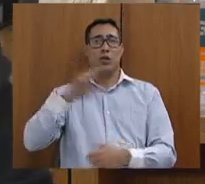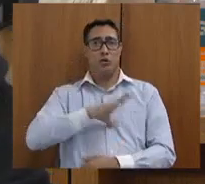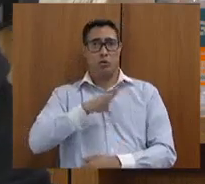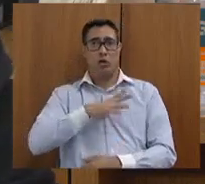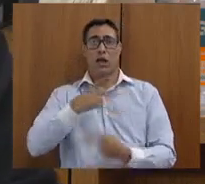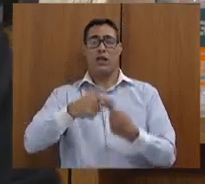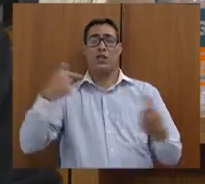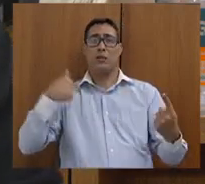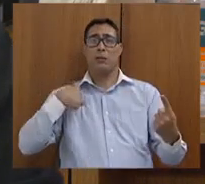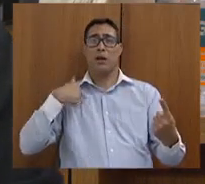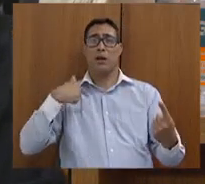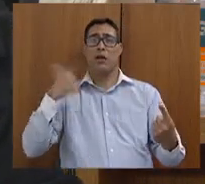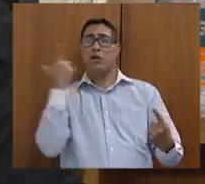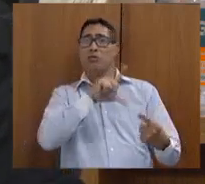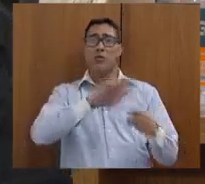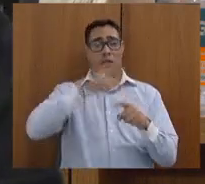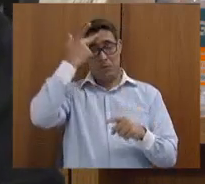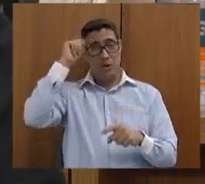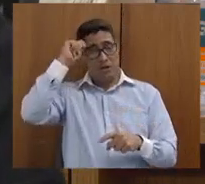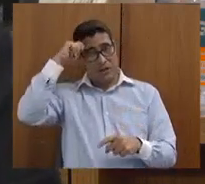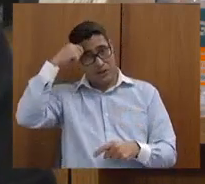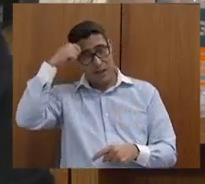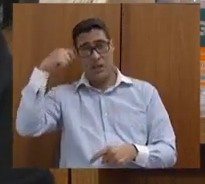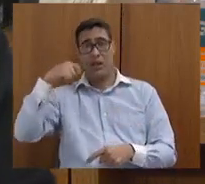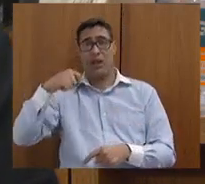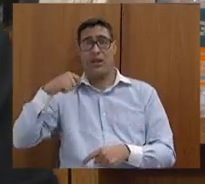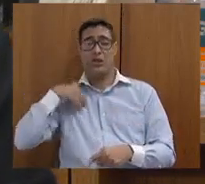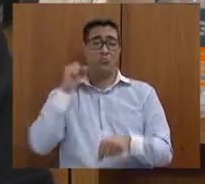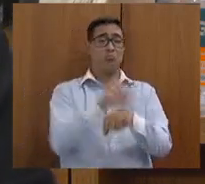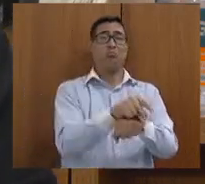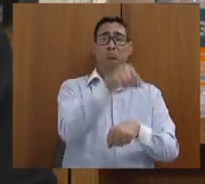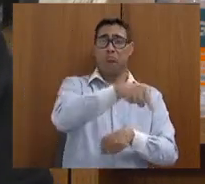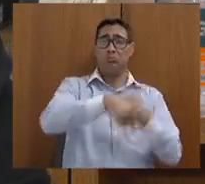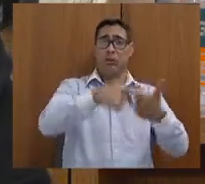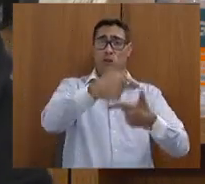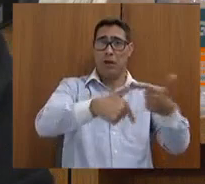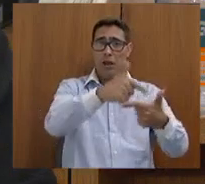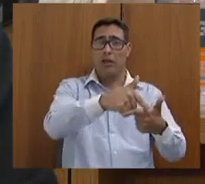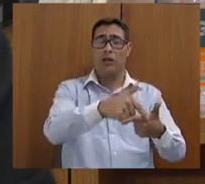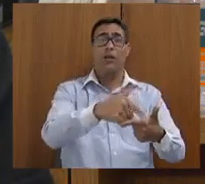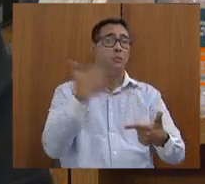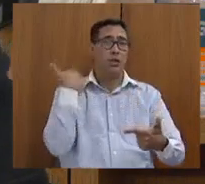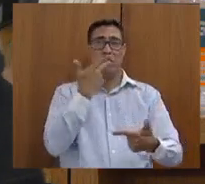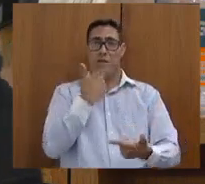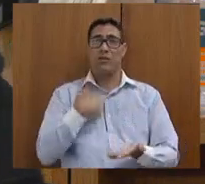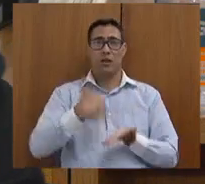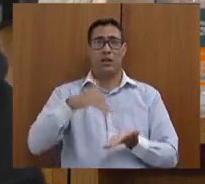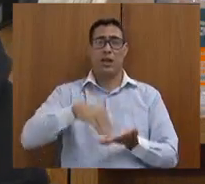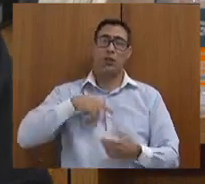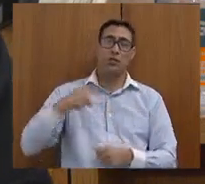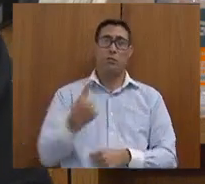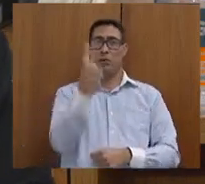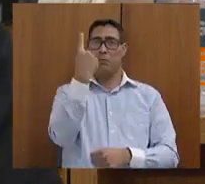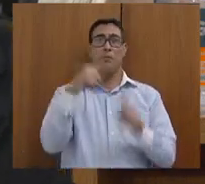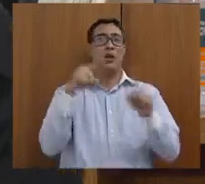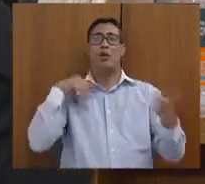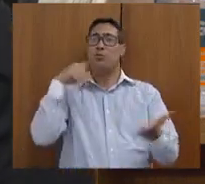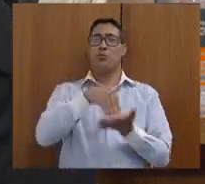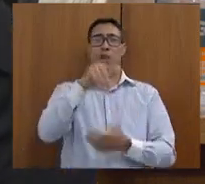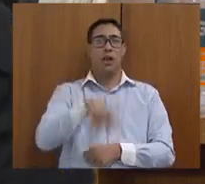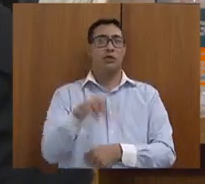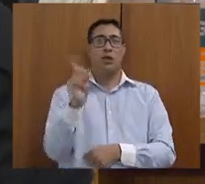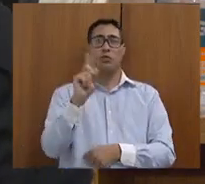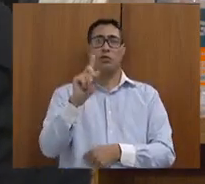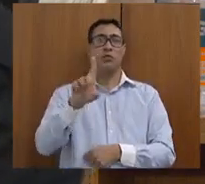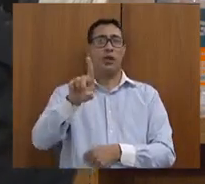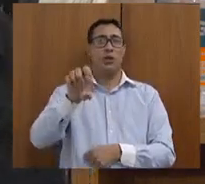deputado aqui precisa ter coragem para contratar um Nego eu falava quando eu fui secretária eu sou a primeira mas não quero ser a última não quero ser